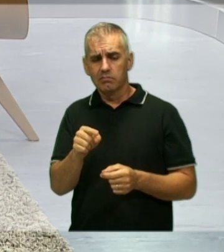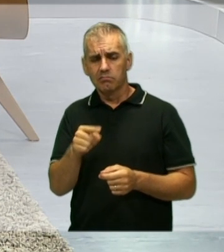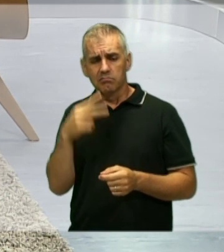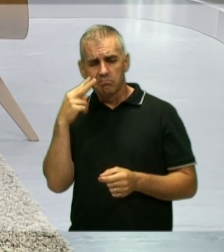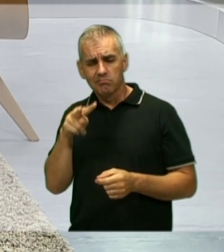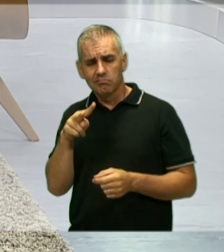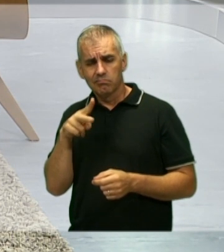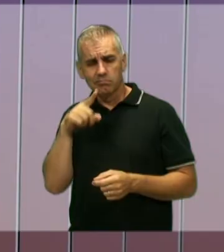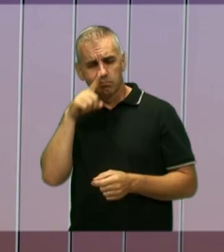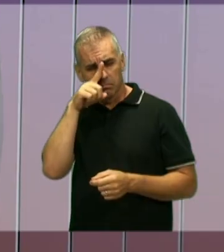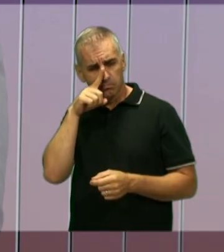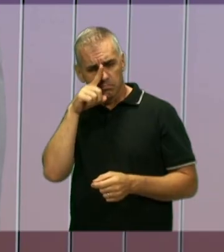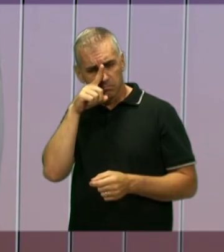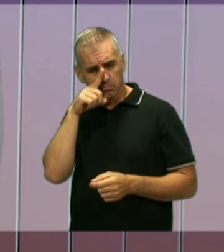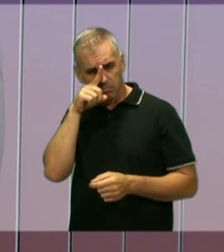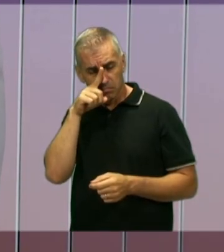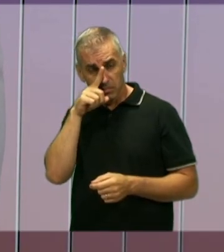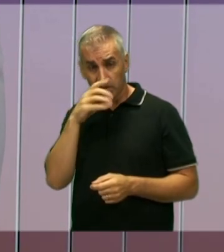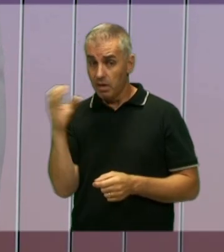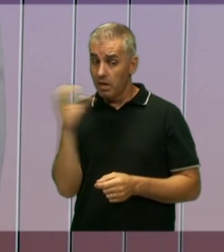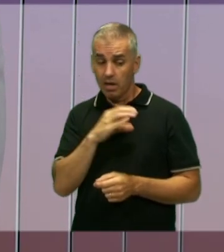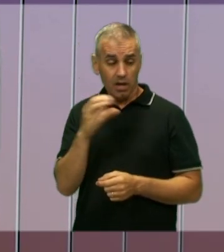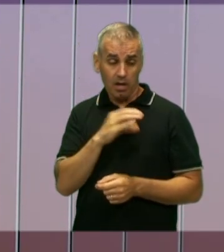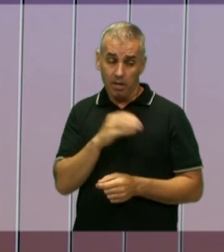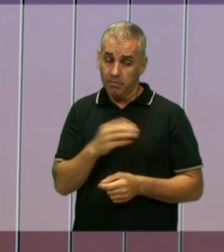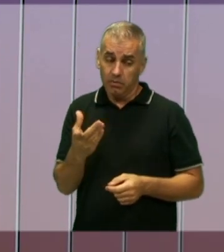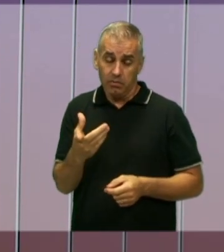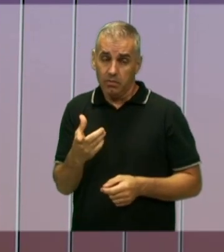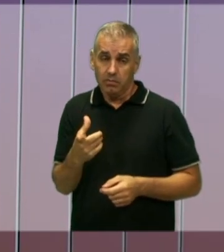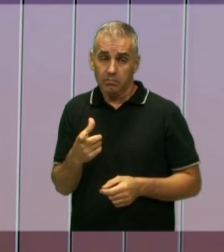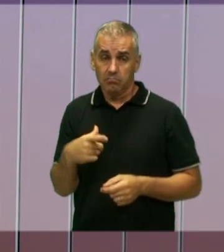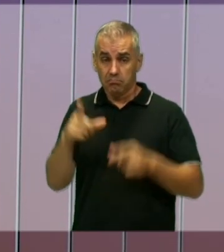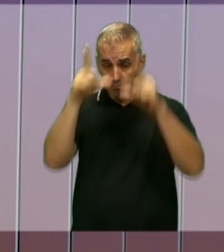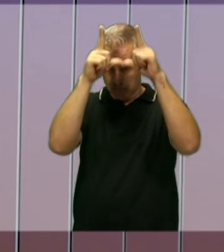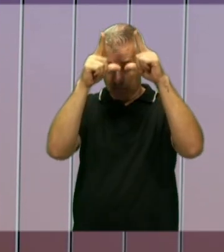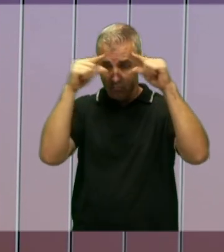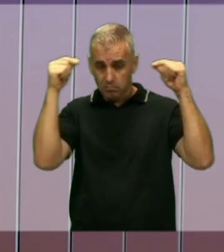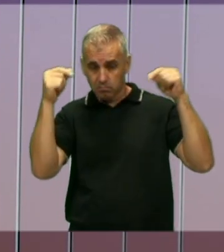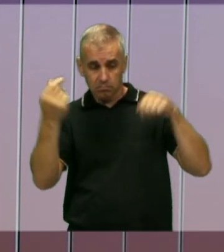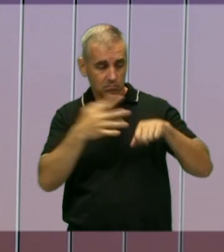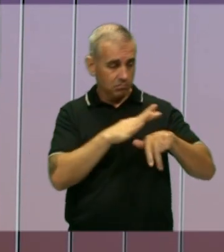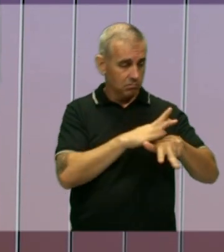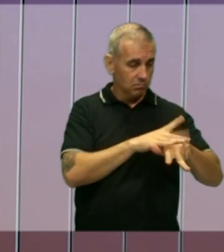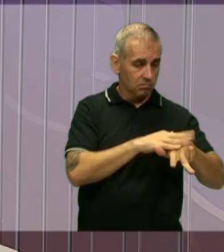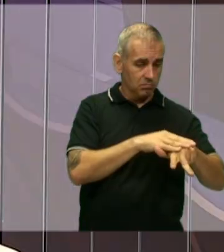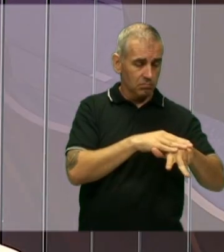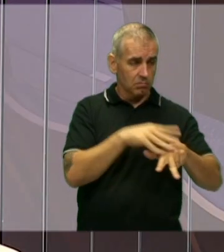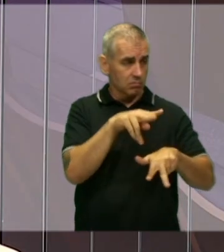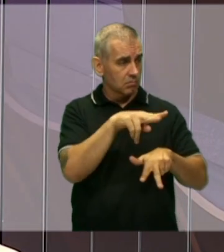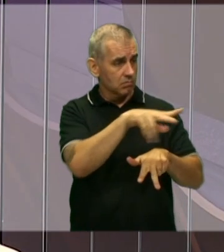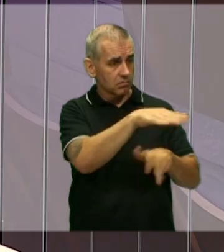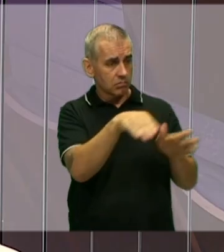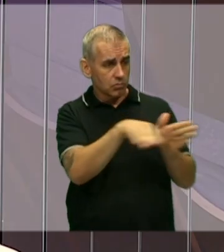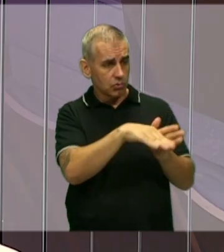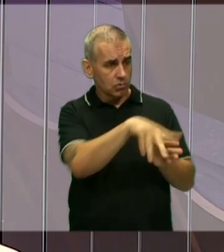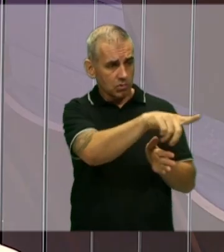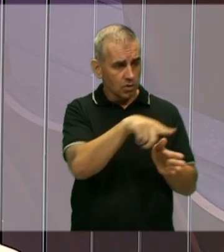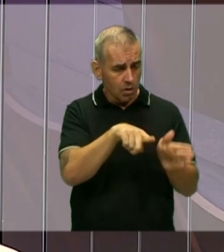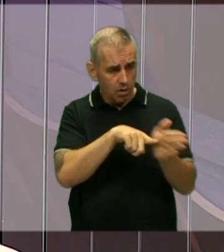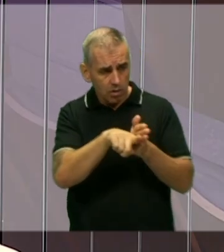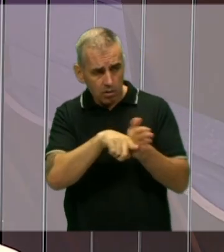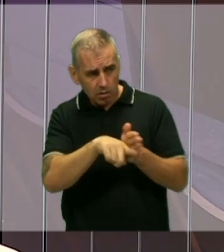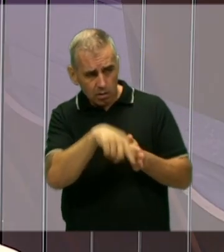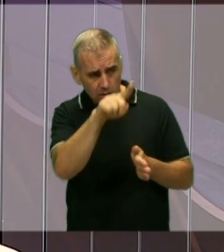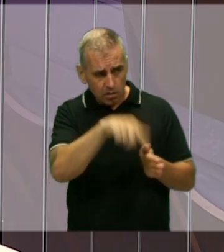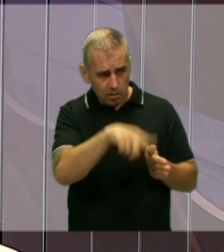rápido possível. Eu sou o enfermeiro, estou no hospital, tu és o paciente. Tu chegou, eu de imediato tenho que te avaliar. Na minha avaliação,